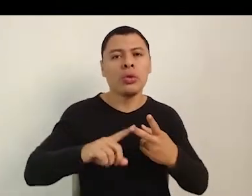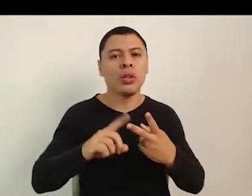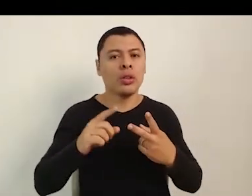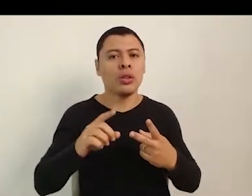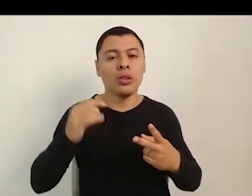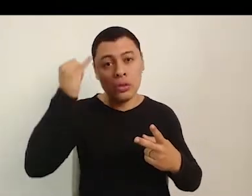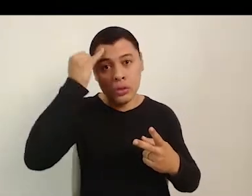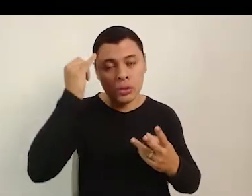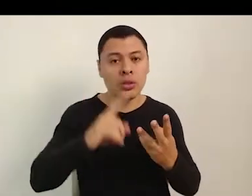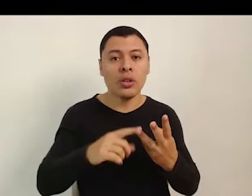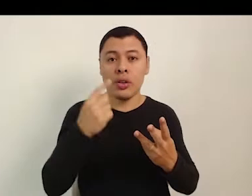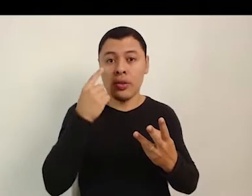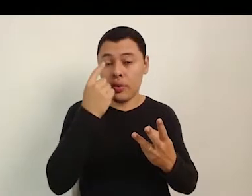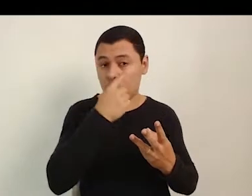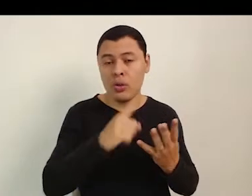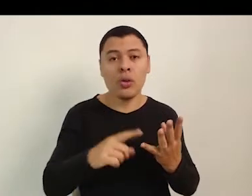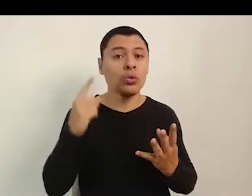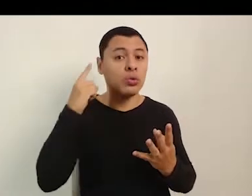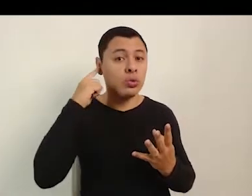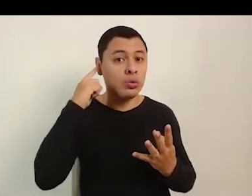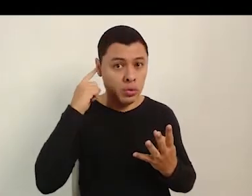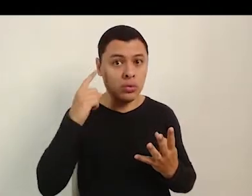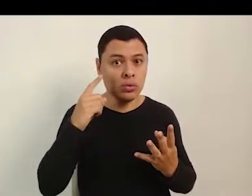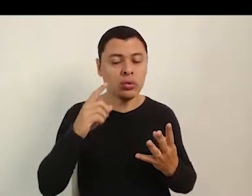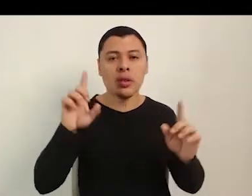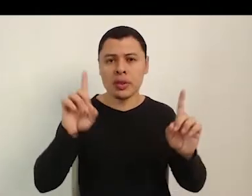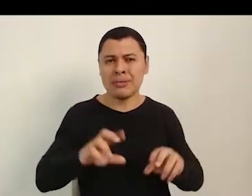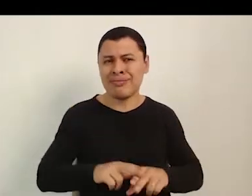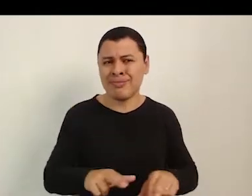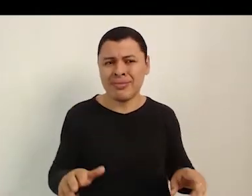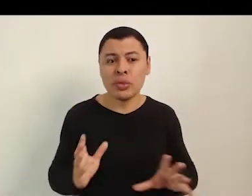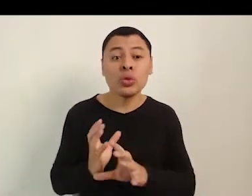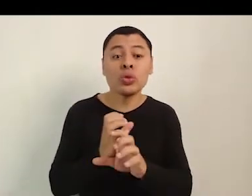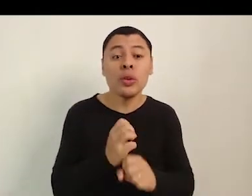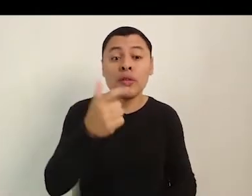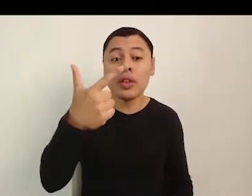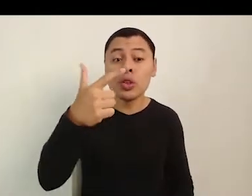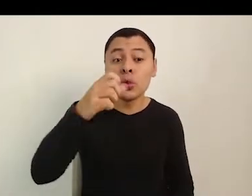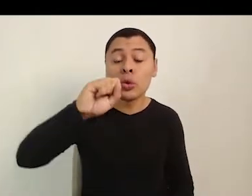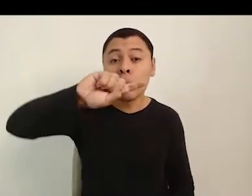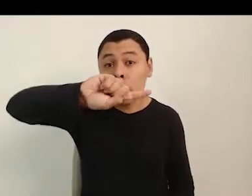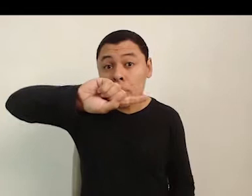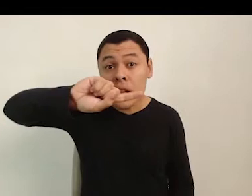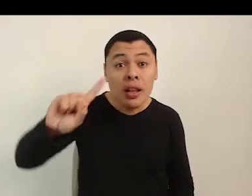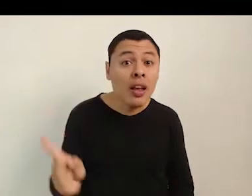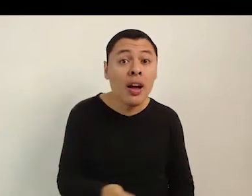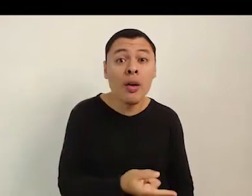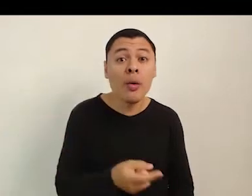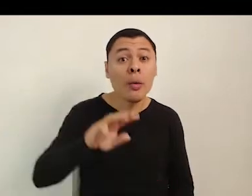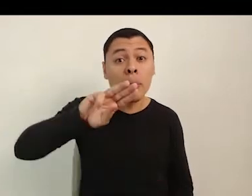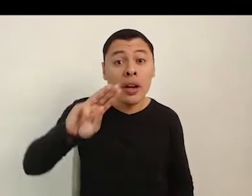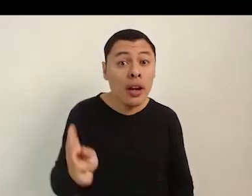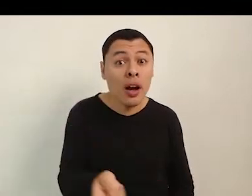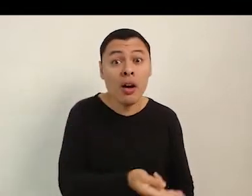e surdez, né? São mais de 28 milhões de brasileiros idosos no Brasil. E a tendência é que